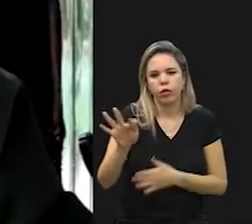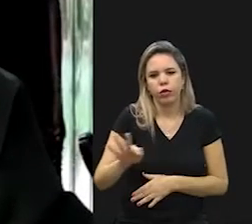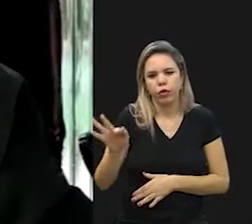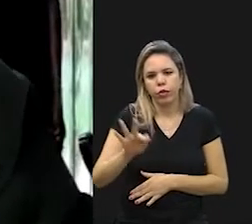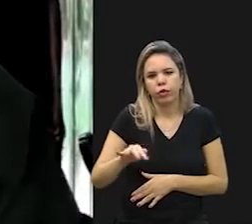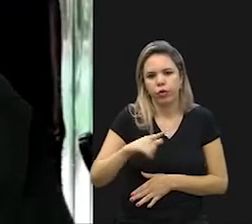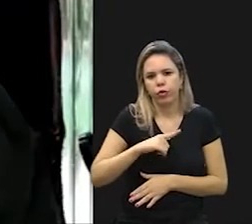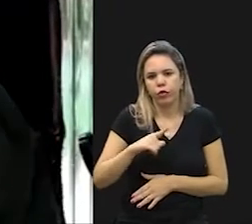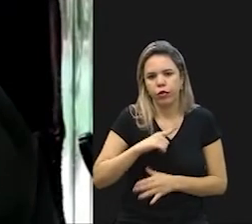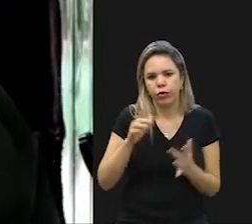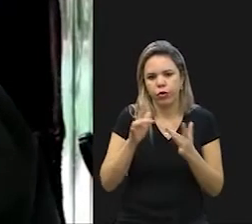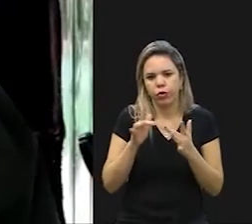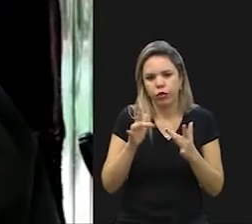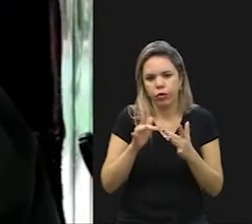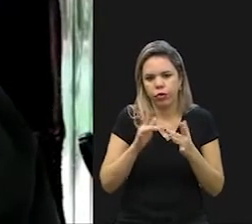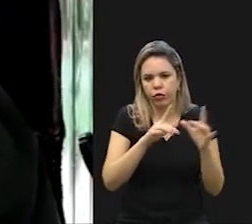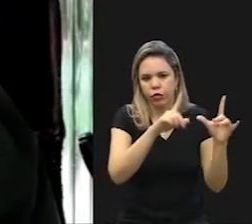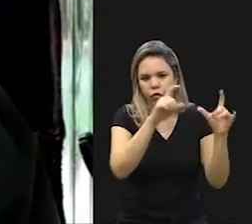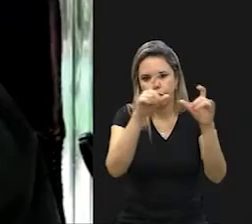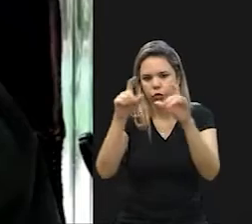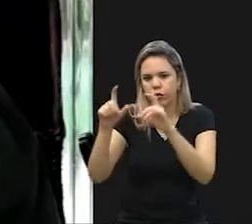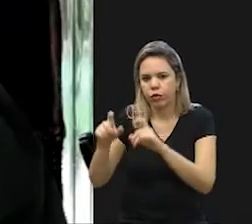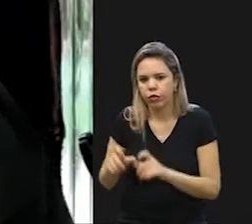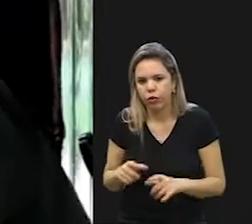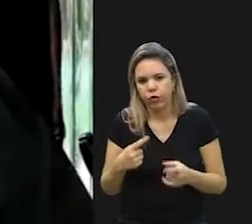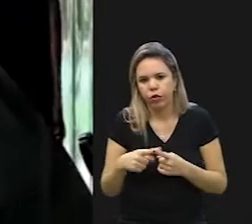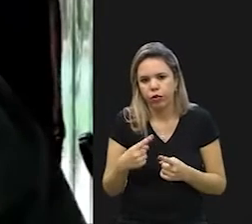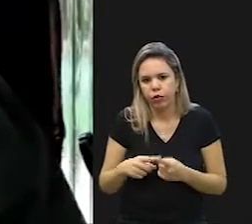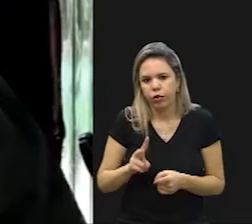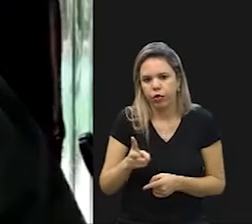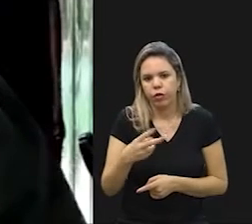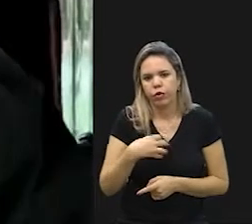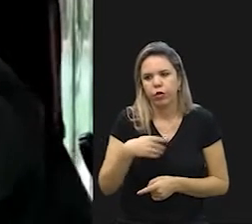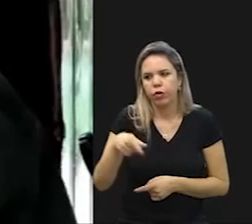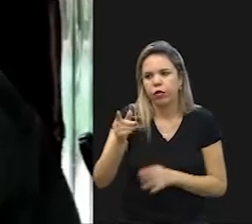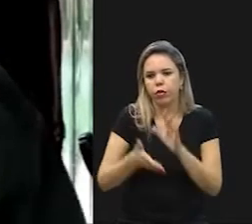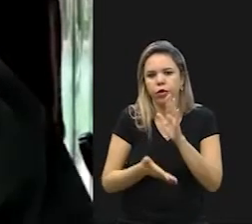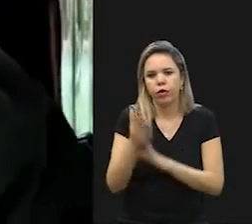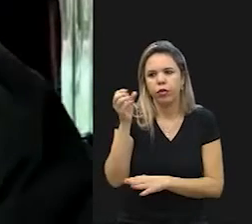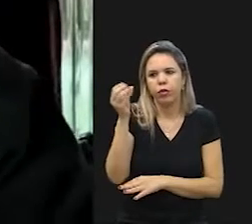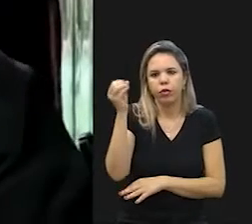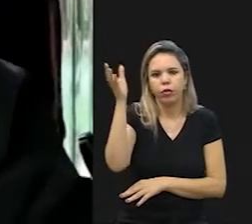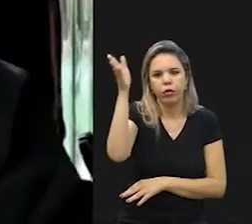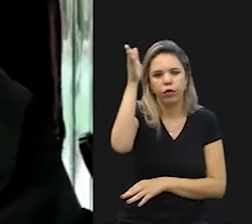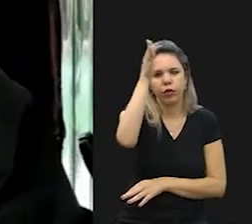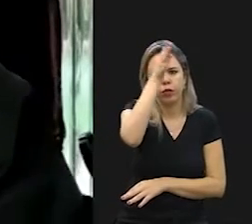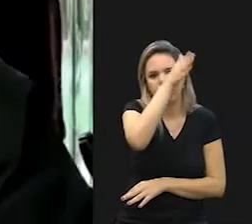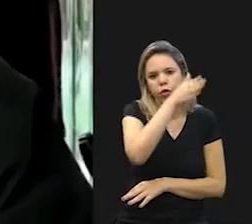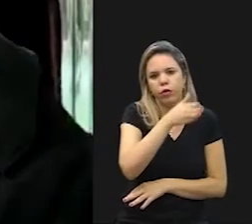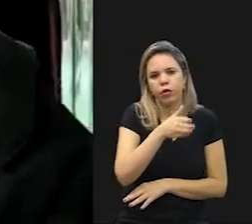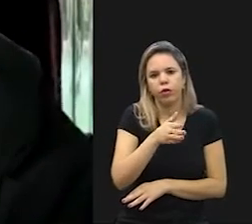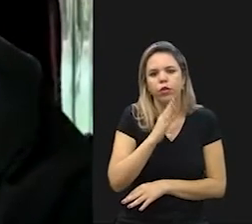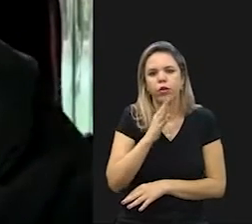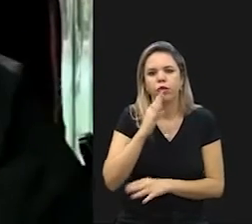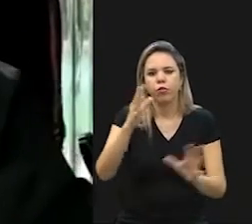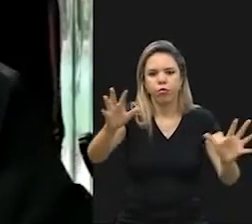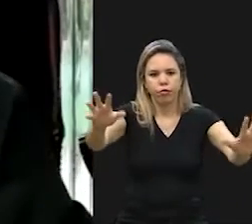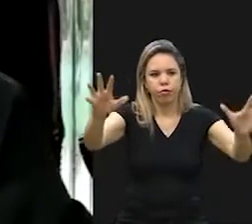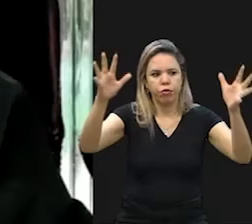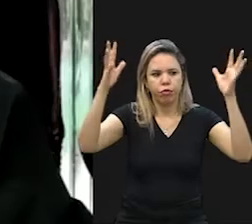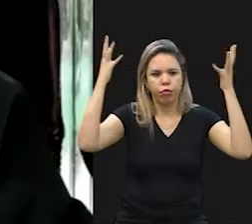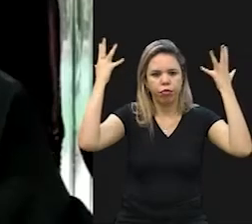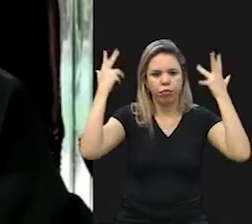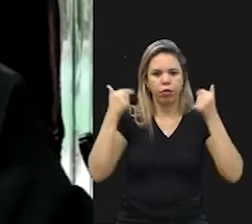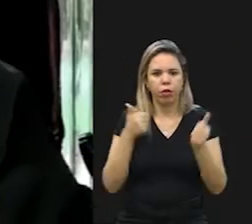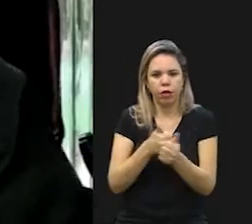que eu tive os primeiros contatos com fotografia, porque a gente sempre ia para viagem, sempre ia conhecer as matas nas regiões